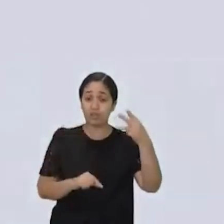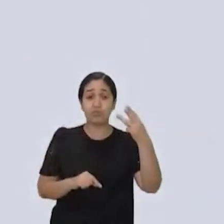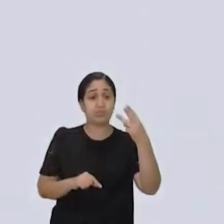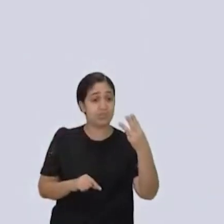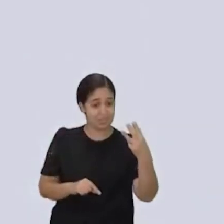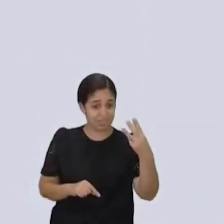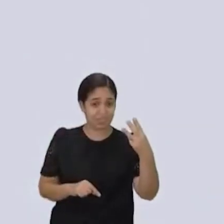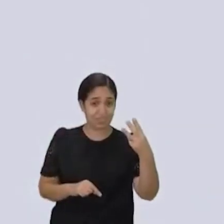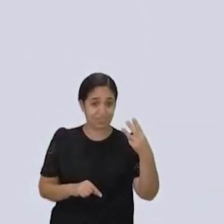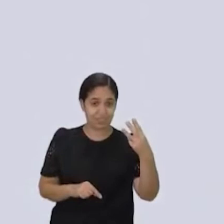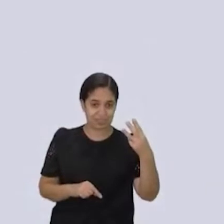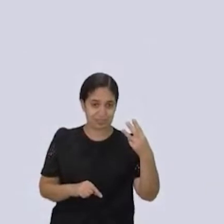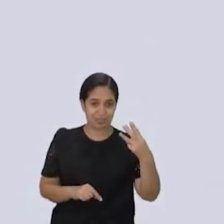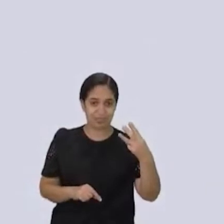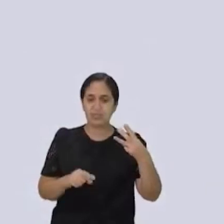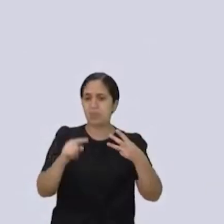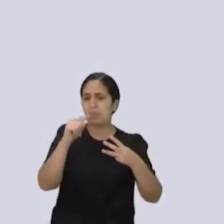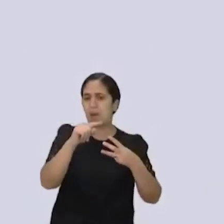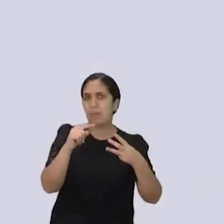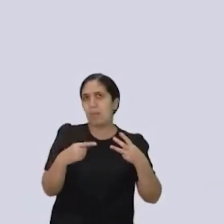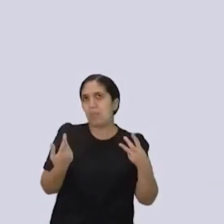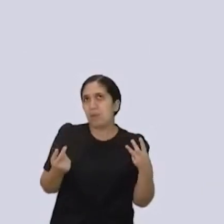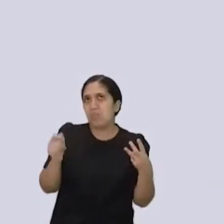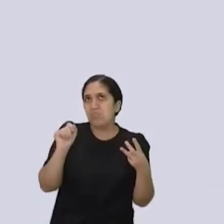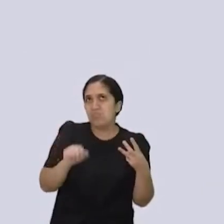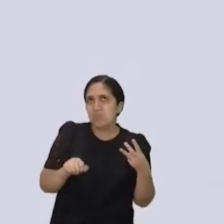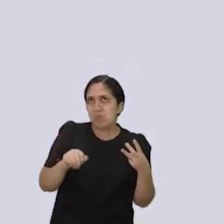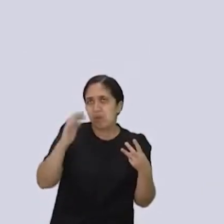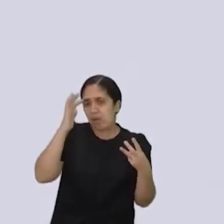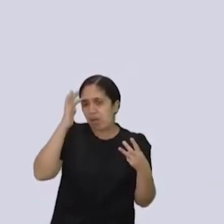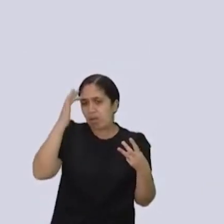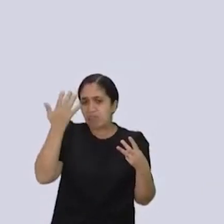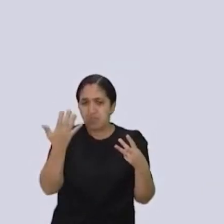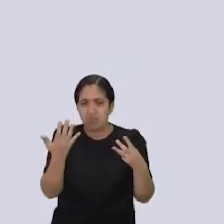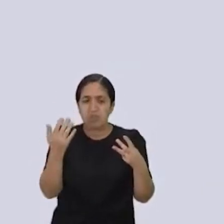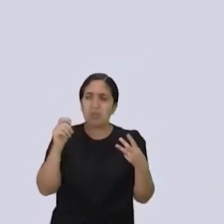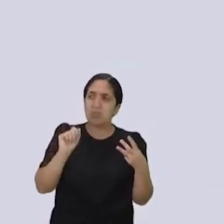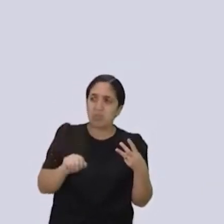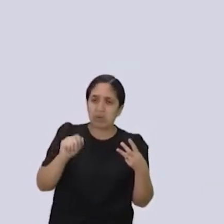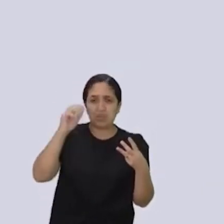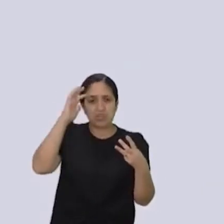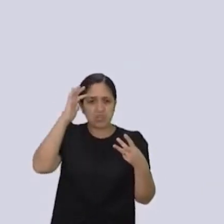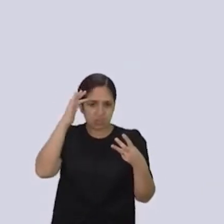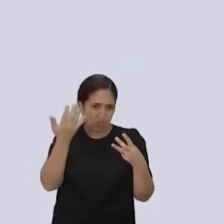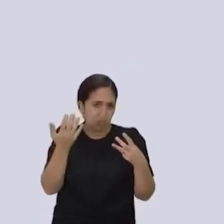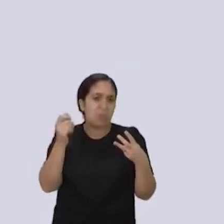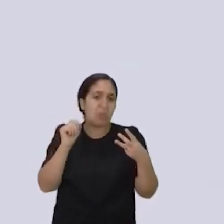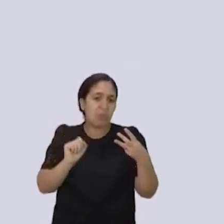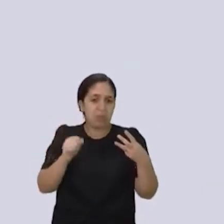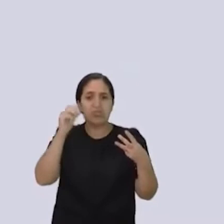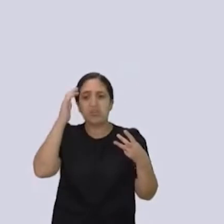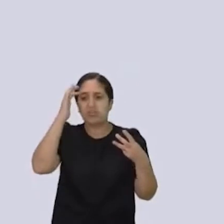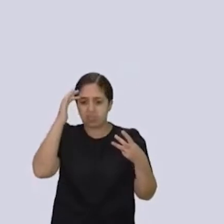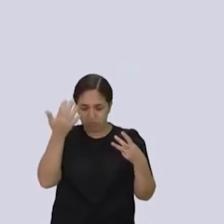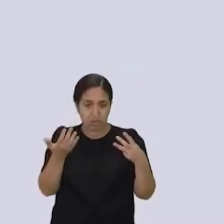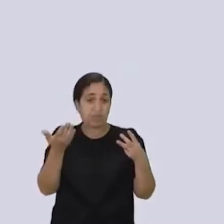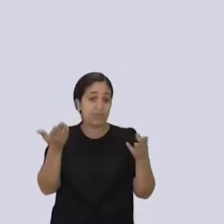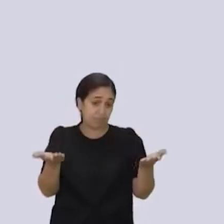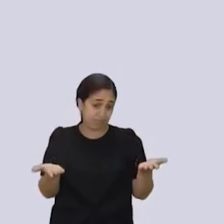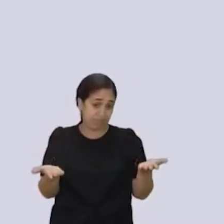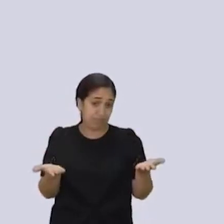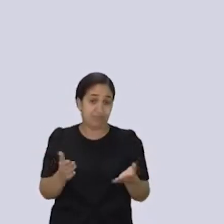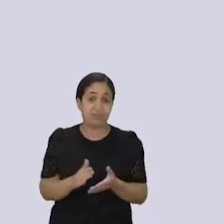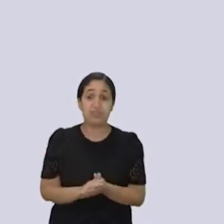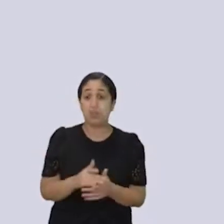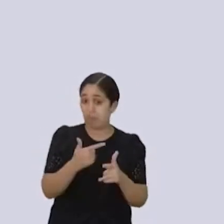e apontar possíveis soluções, porque a temática aqui do Hub de Inovação, né, Priscila? Hub de Inovação é isso, a